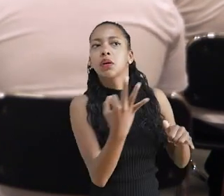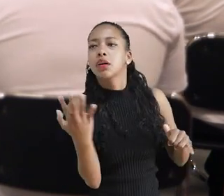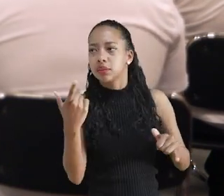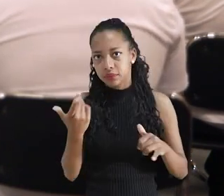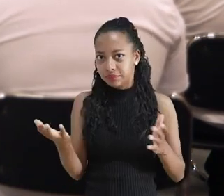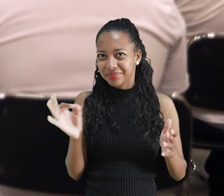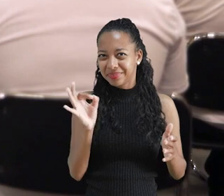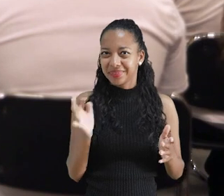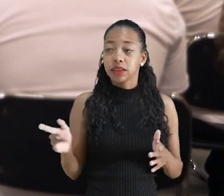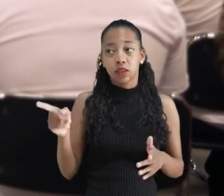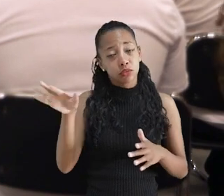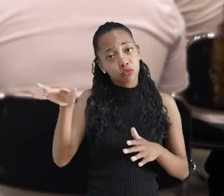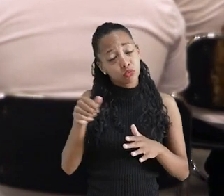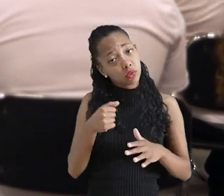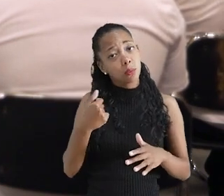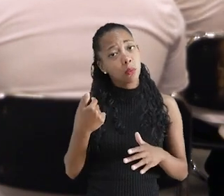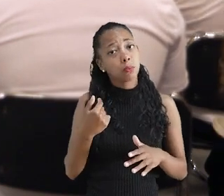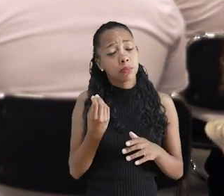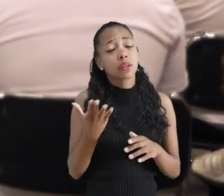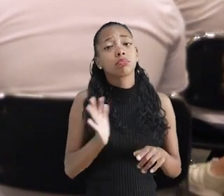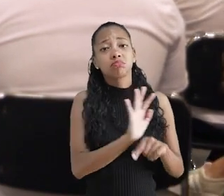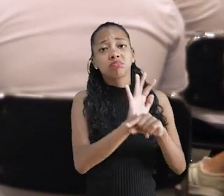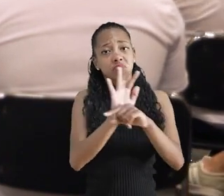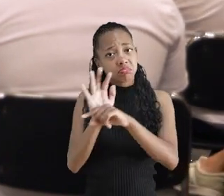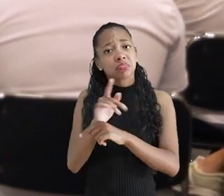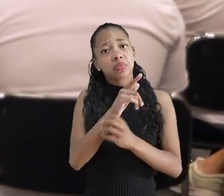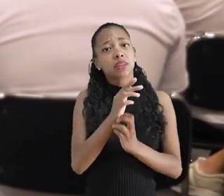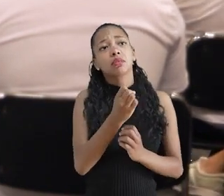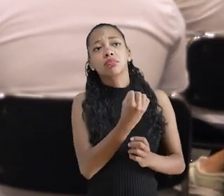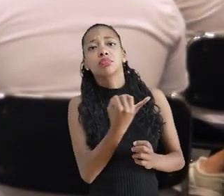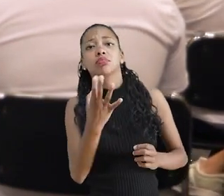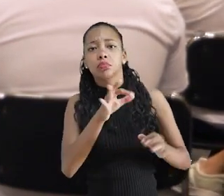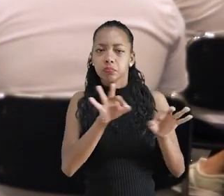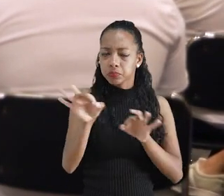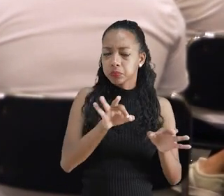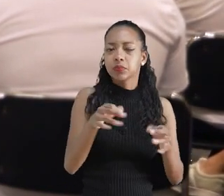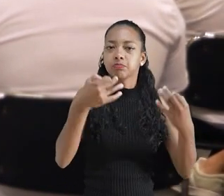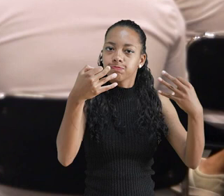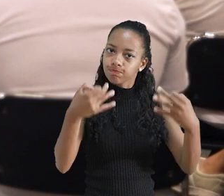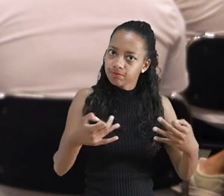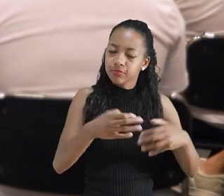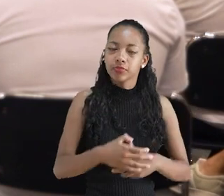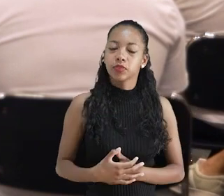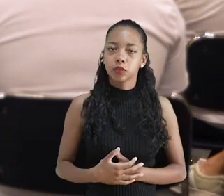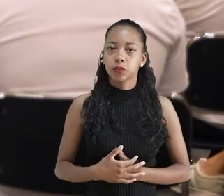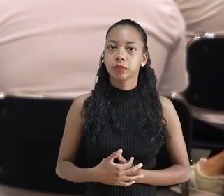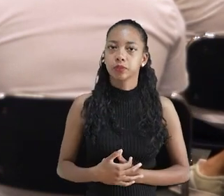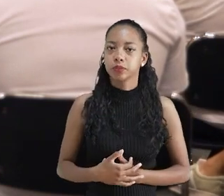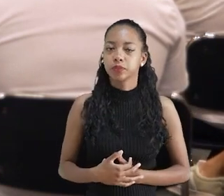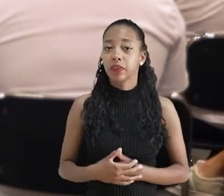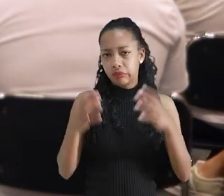a que nós fizemos que abrangeu tudo né comércio cultura educação religião etc mas o do Governo foi a questão